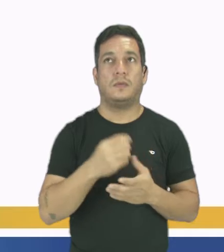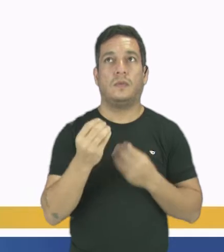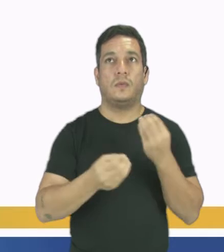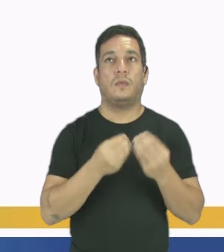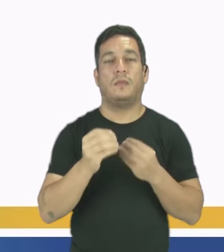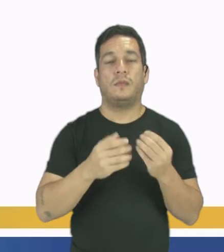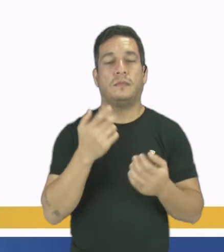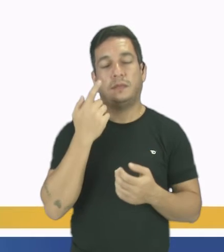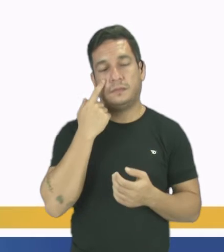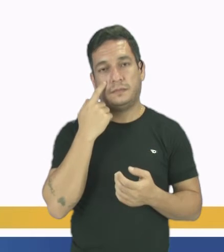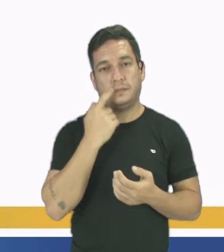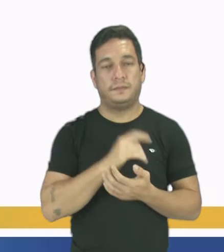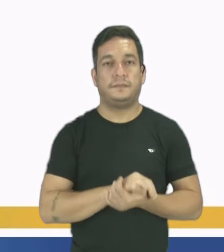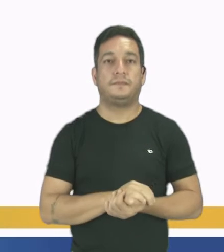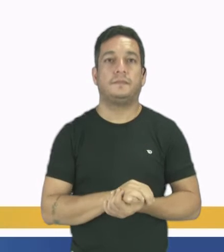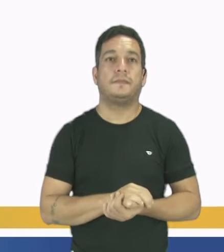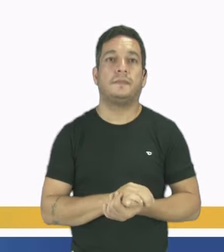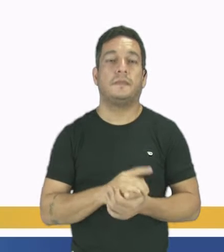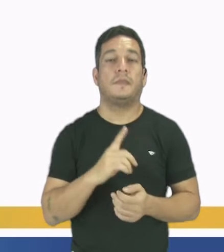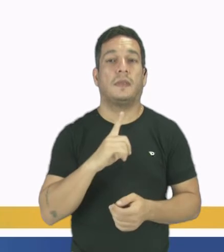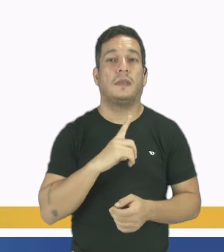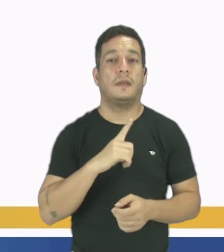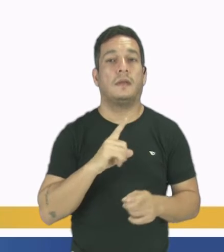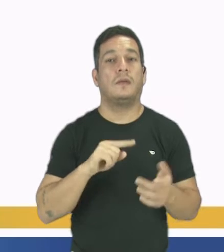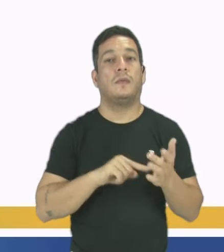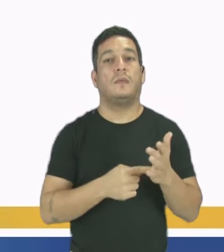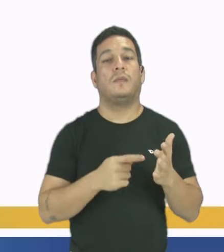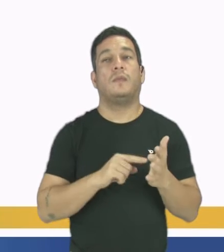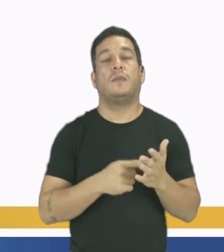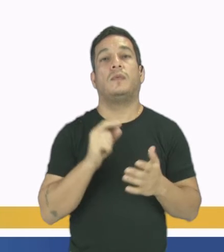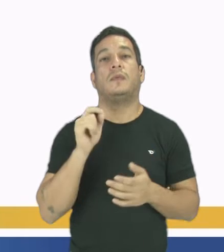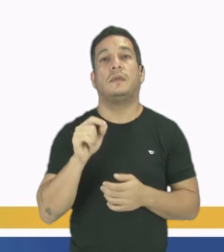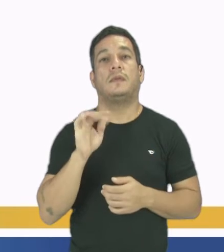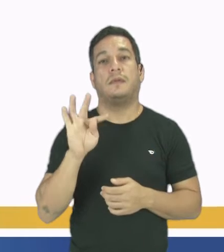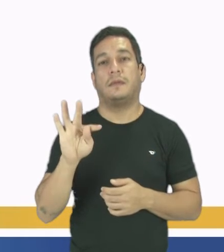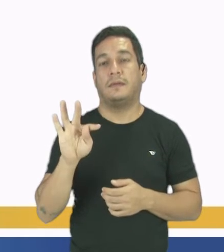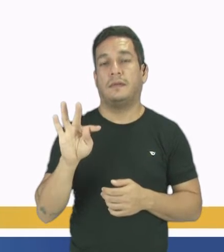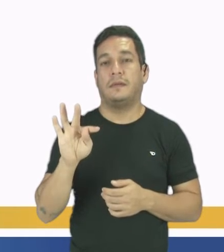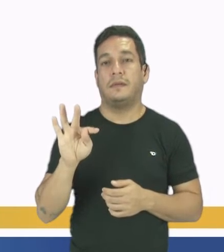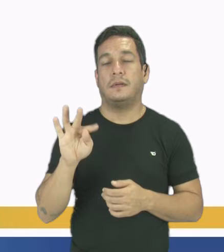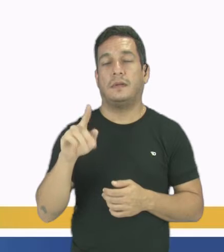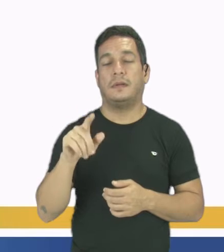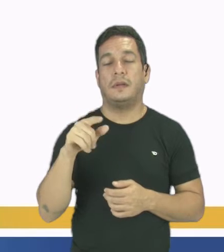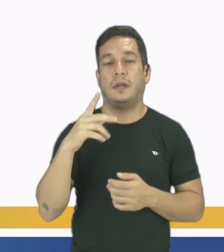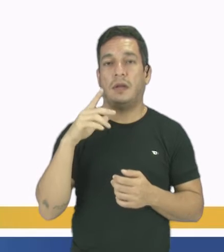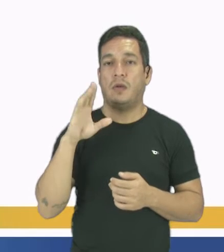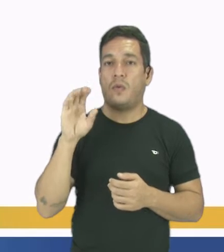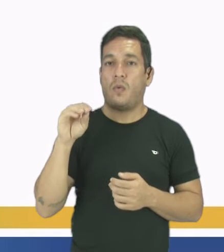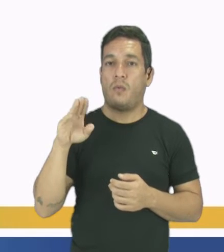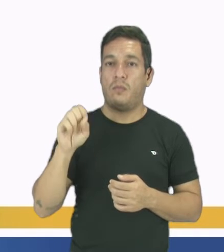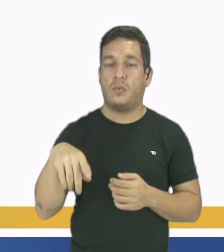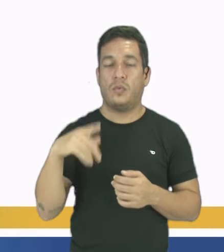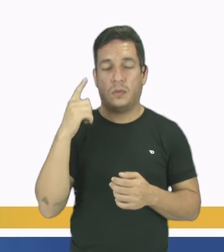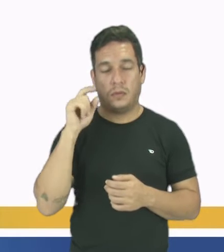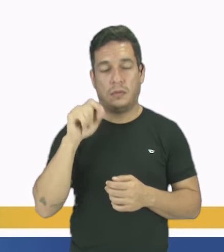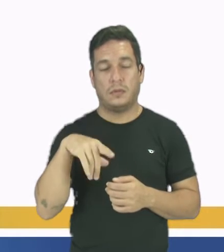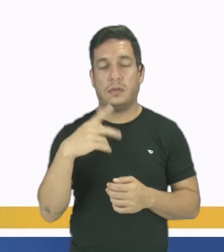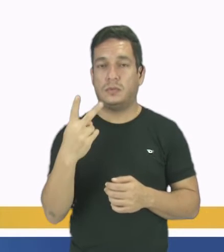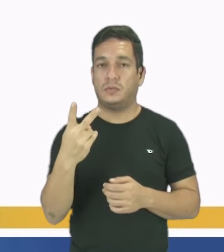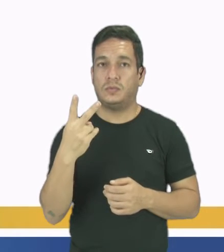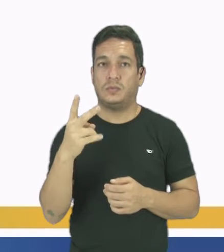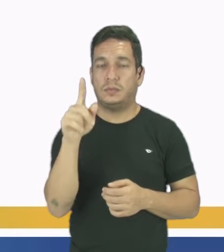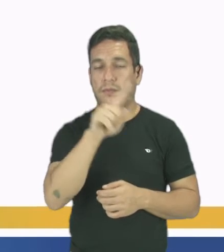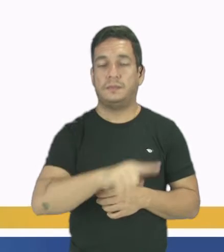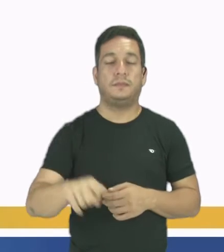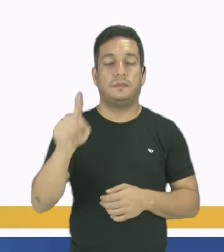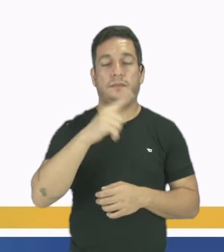bem redundante, né? Mas aí nós temos um ponto T que é comum a essas duas circunferências.